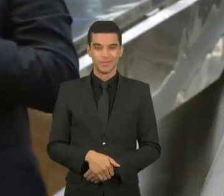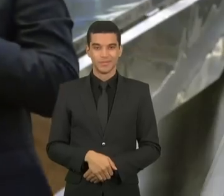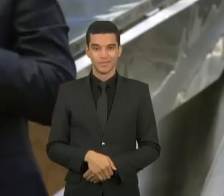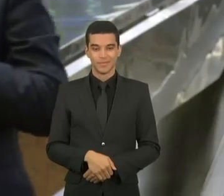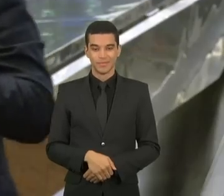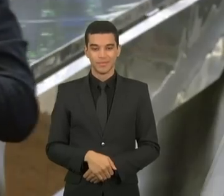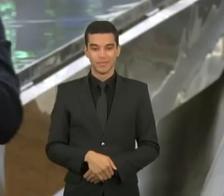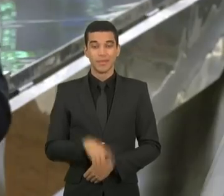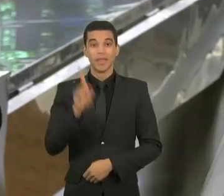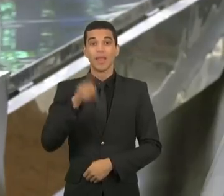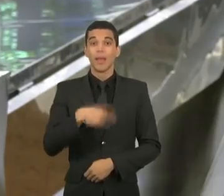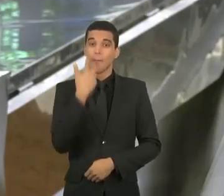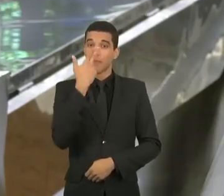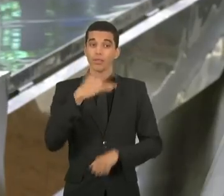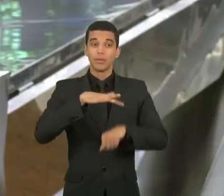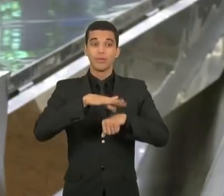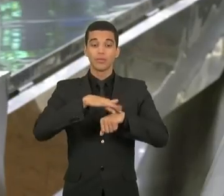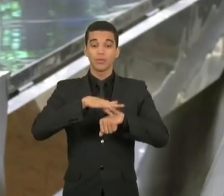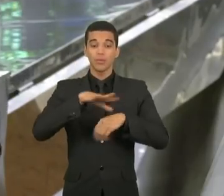Doença